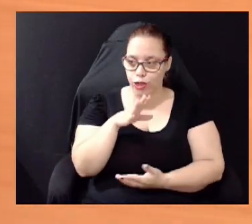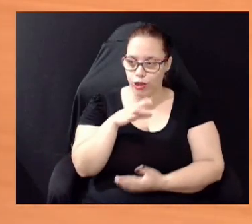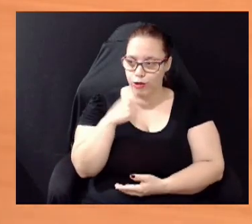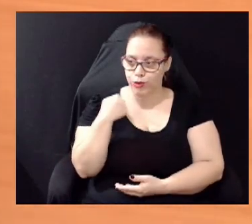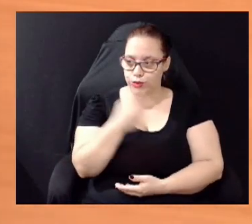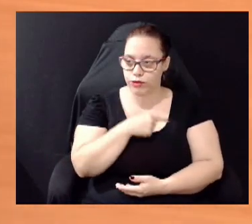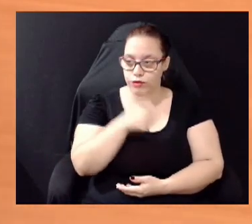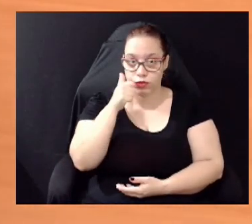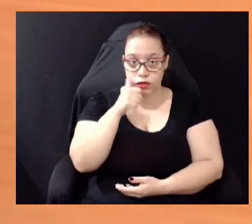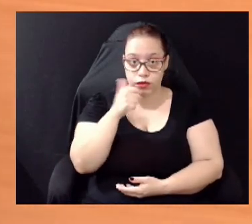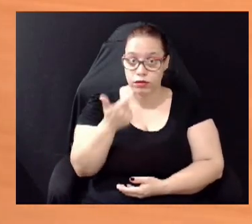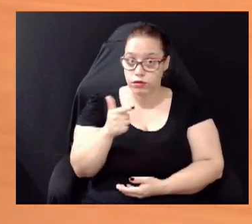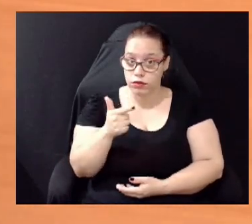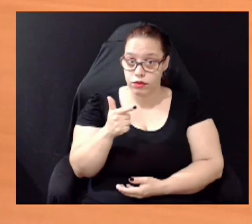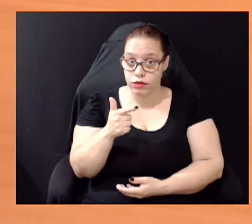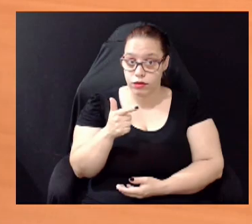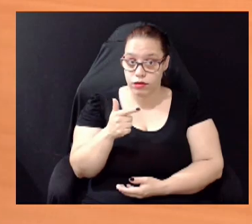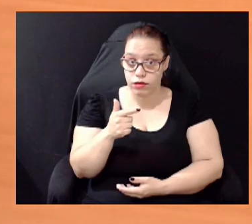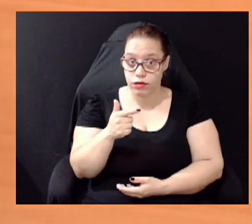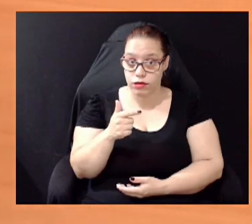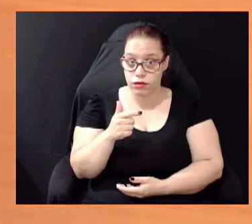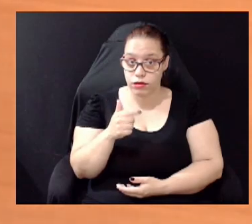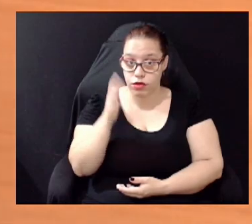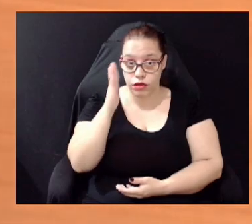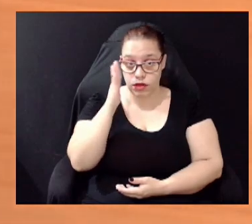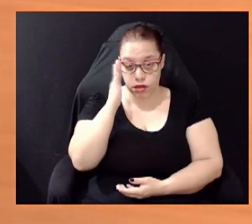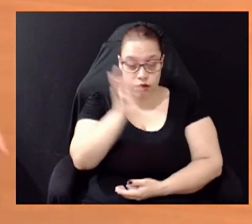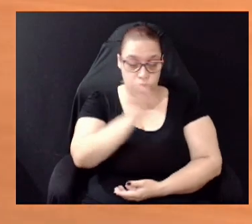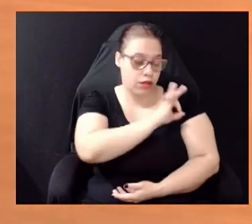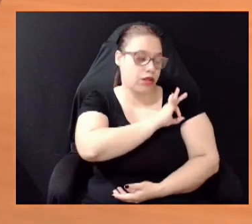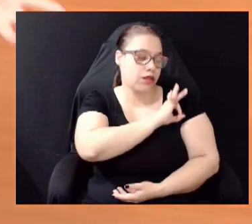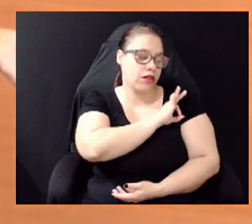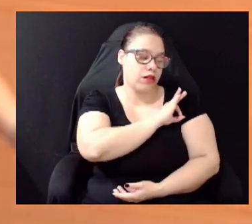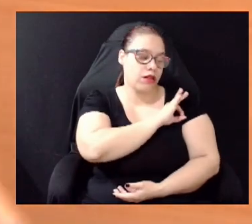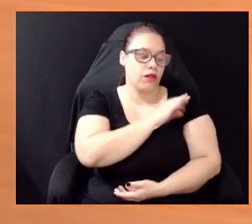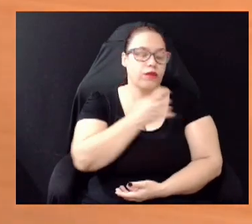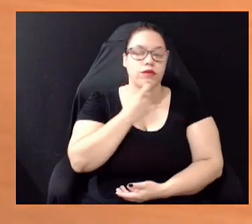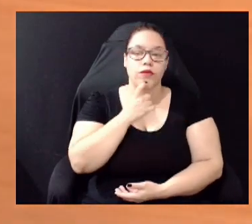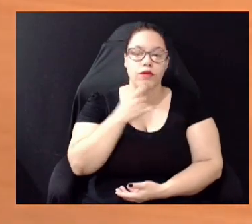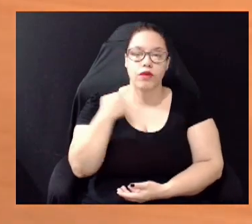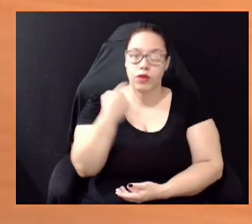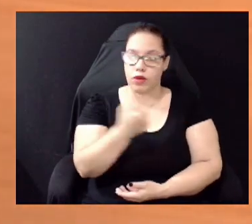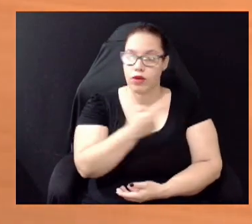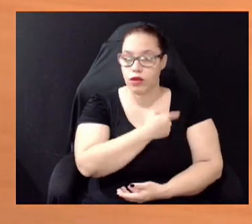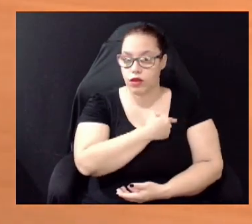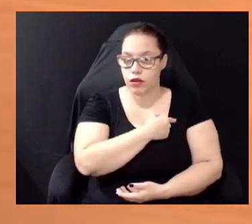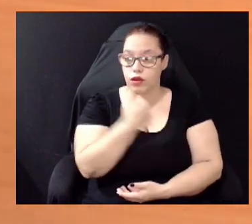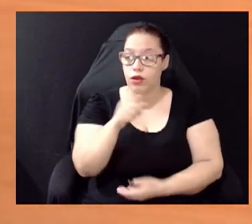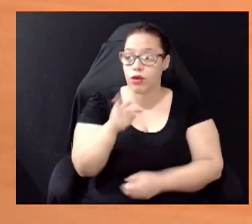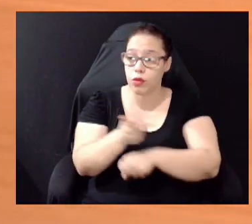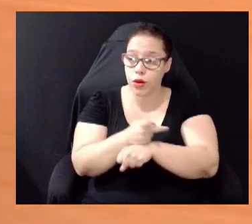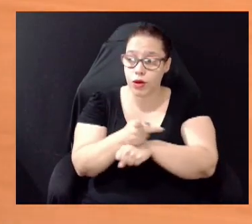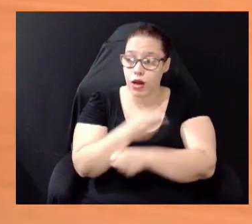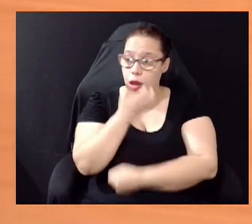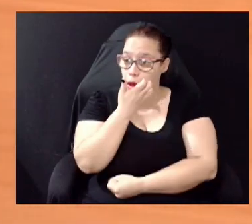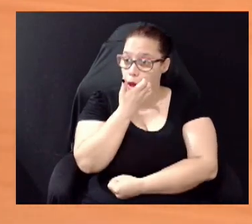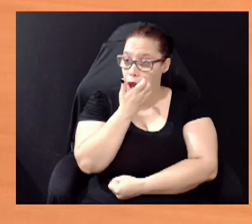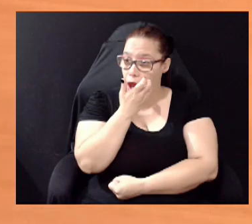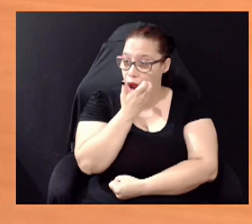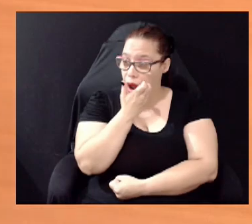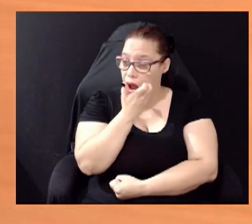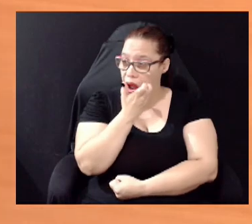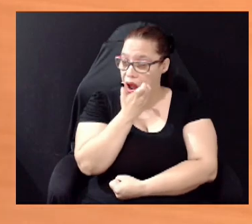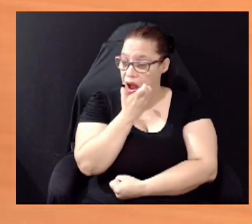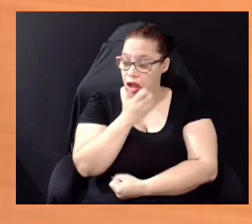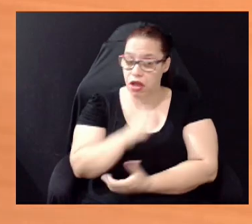deixar de falar sobre o despreparo as delegacias de Campinas sobre nós mulheres quando vai procurar. Eu mesma, quando eu sofri transfobia,